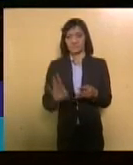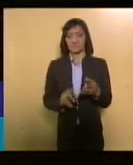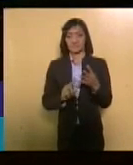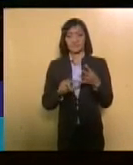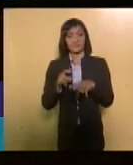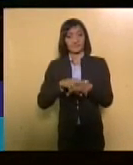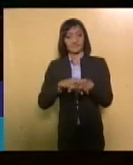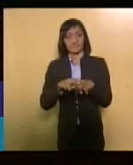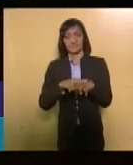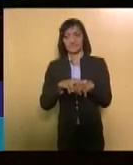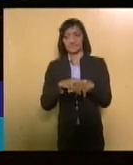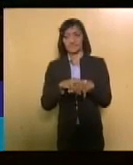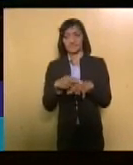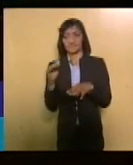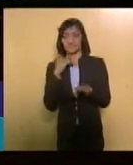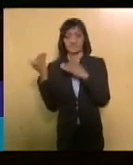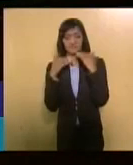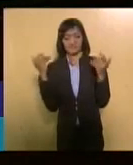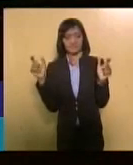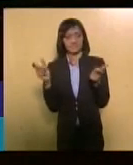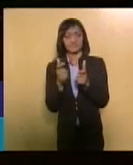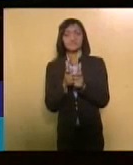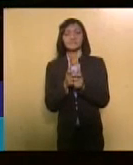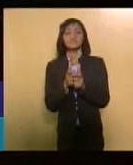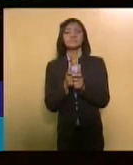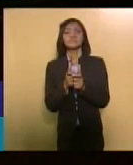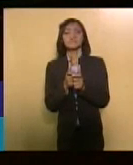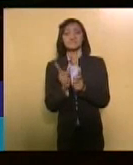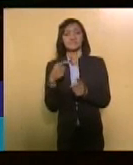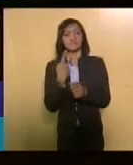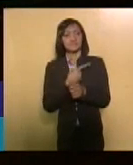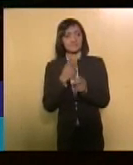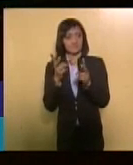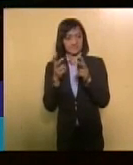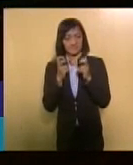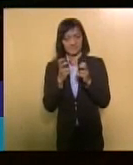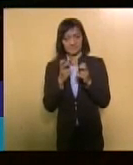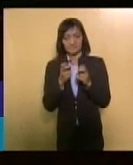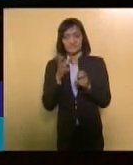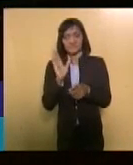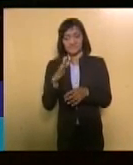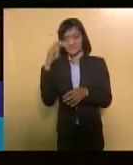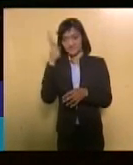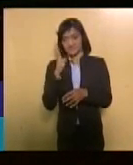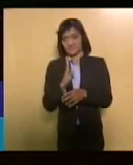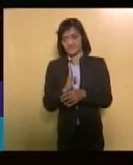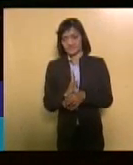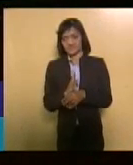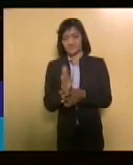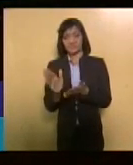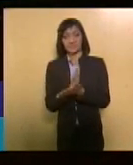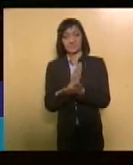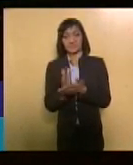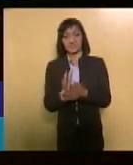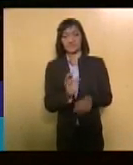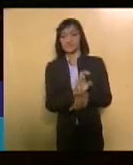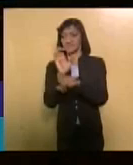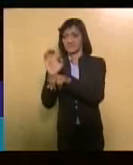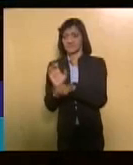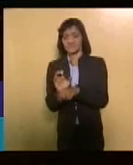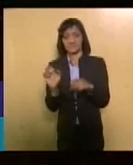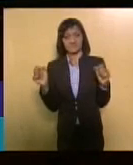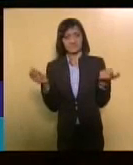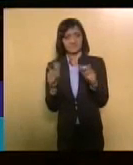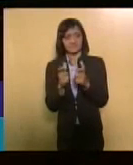homicídio Então apesar de nós verificarmos que estamos numa crise civilizatória no Brasil há estados que conseguiram diminuir